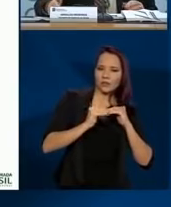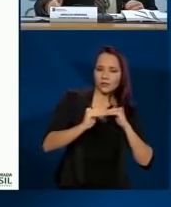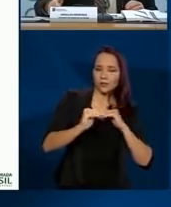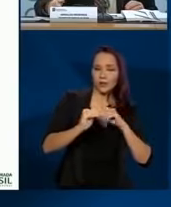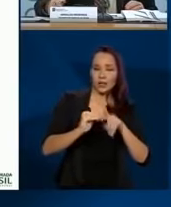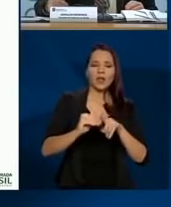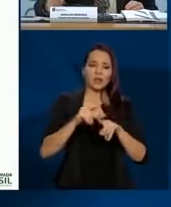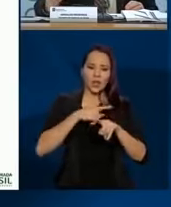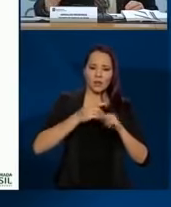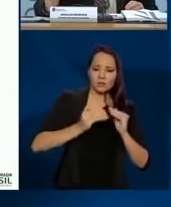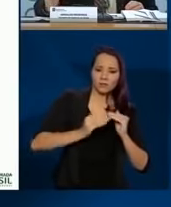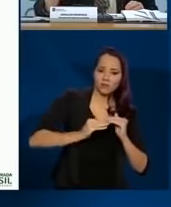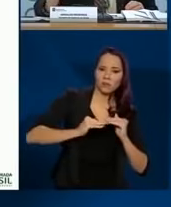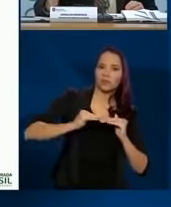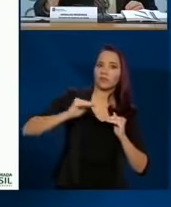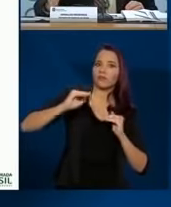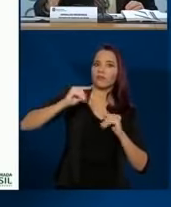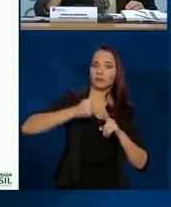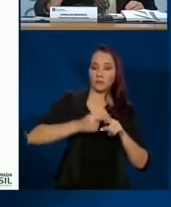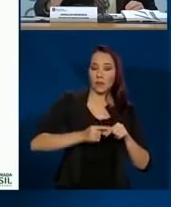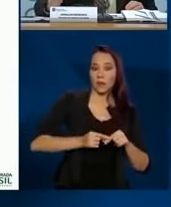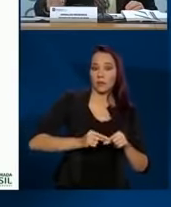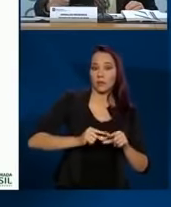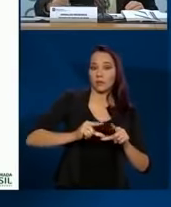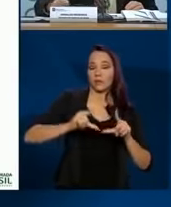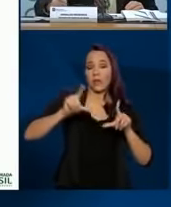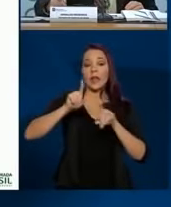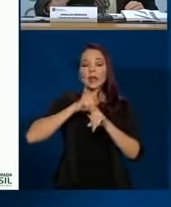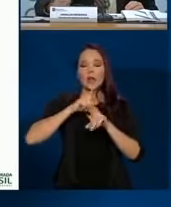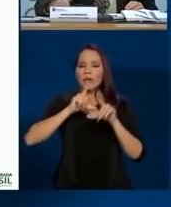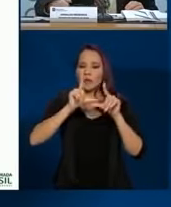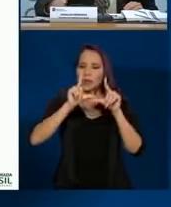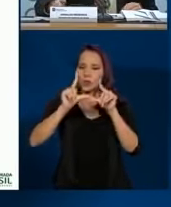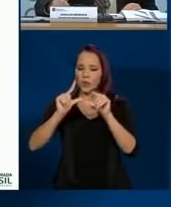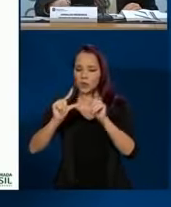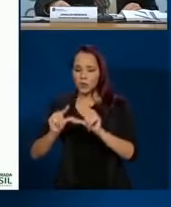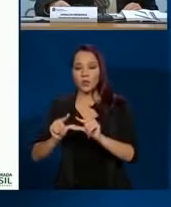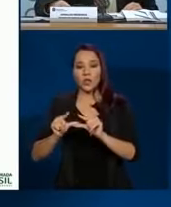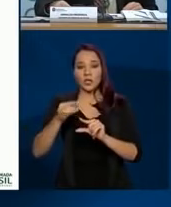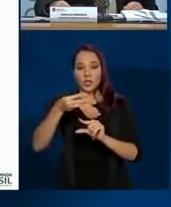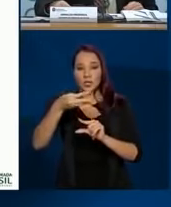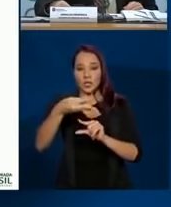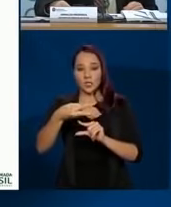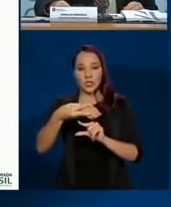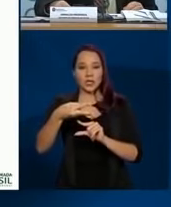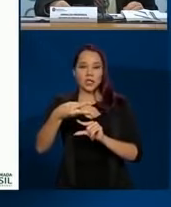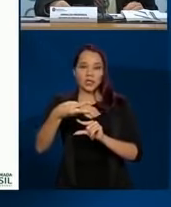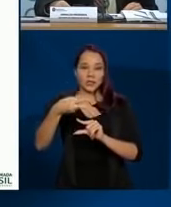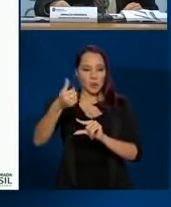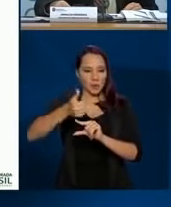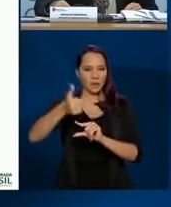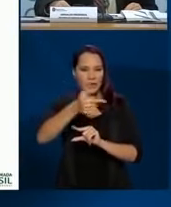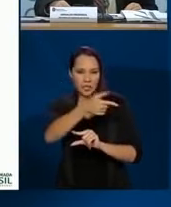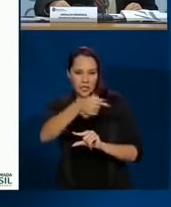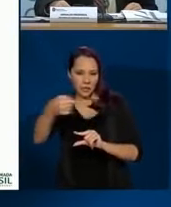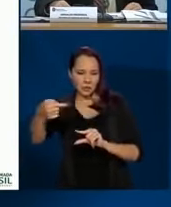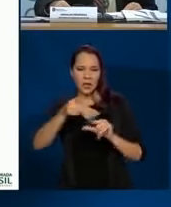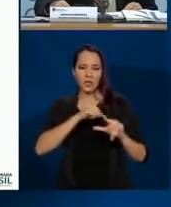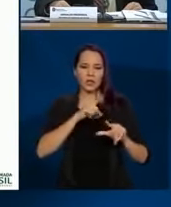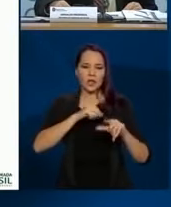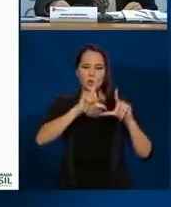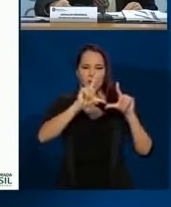embora muito alto, mas tivemos uma queda entre a 30ª e a 31ª